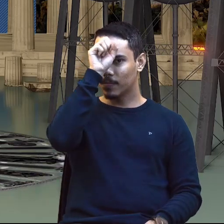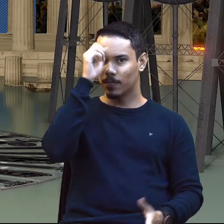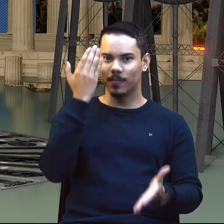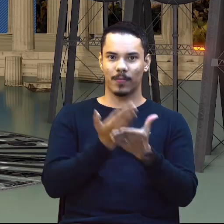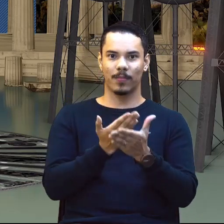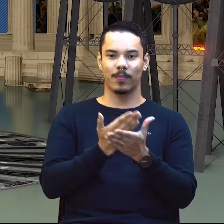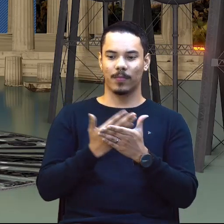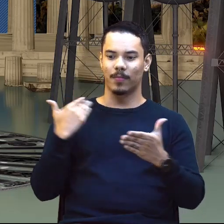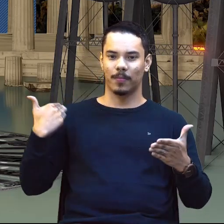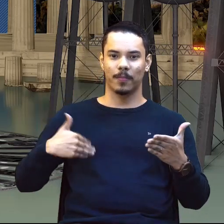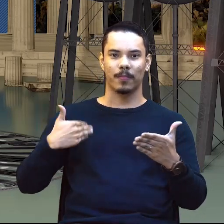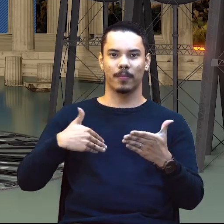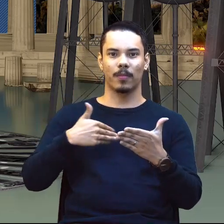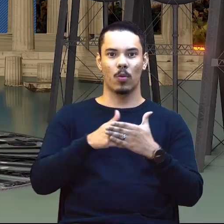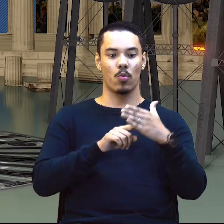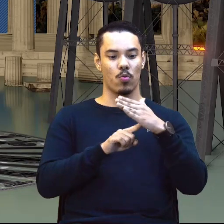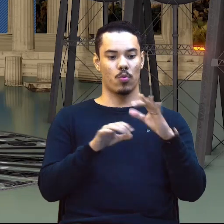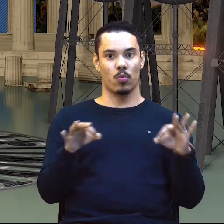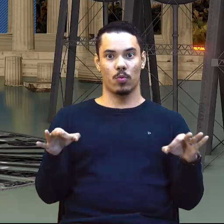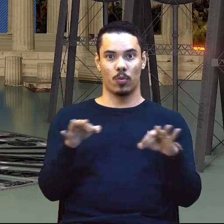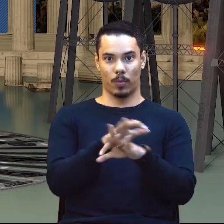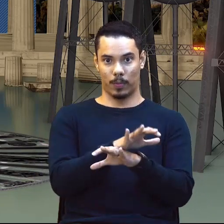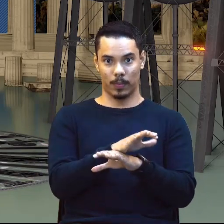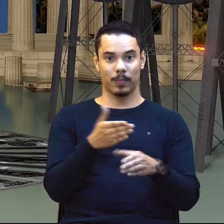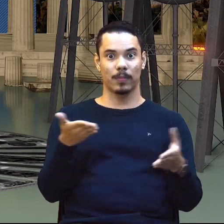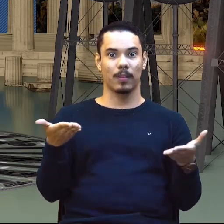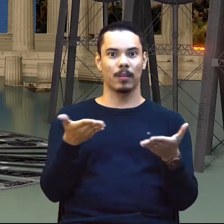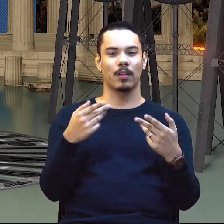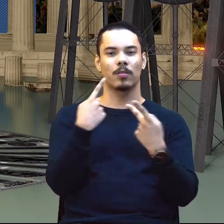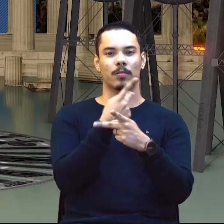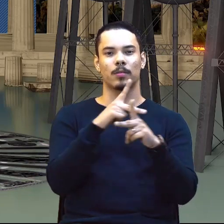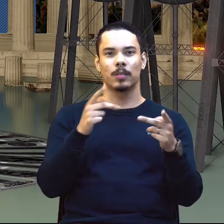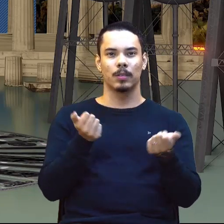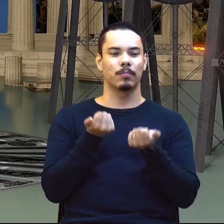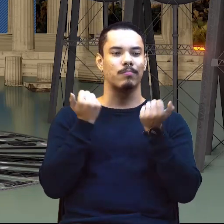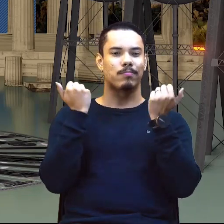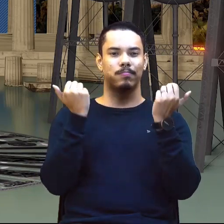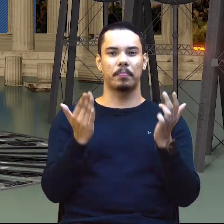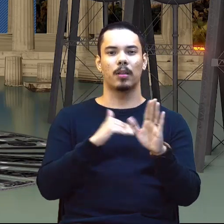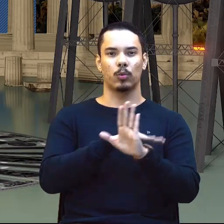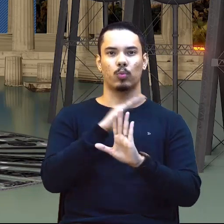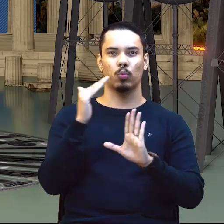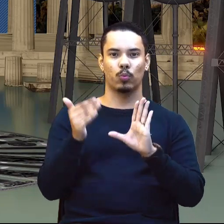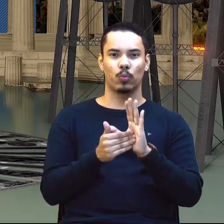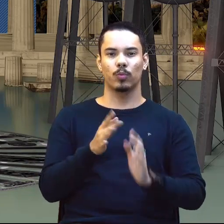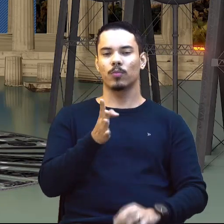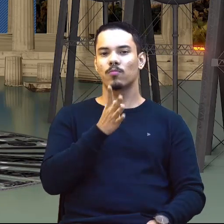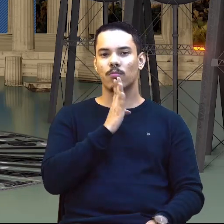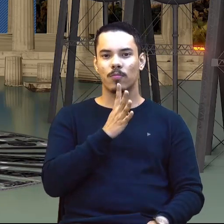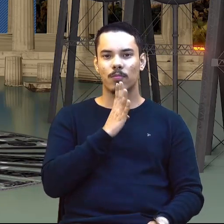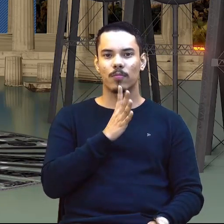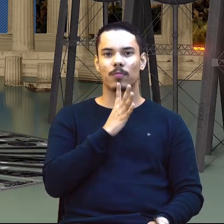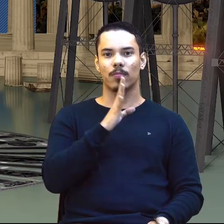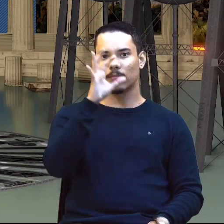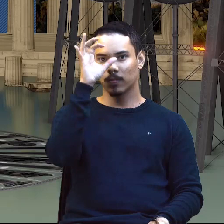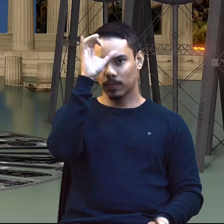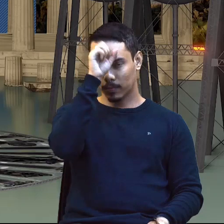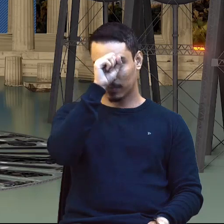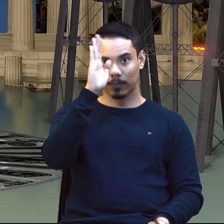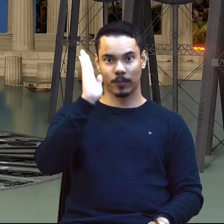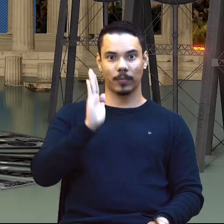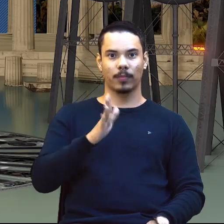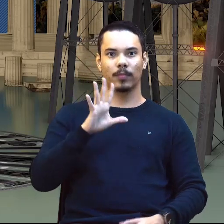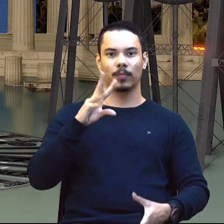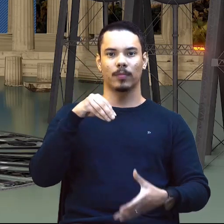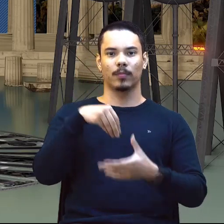dessa unidade 1. E agora vocês vão descarregar tudo aquilo que conheceram, que aprenderam, que foi aprendido dentro do